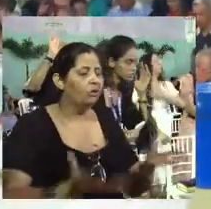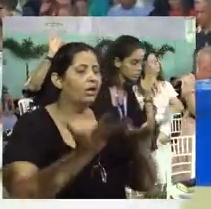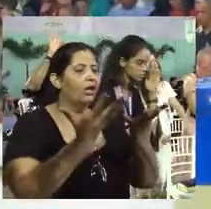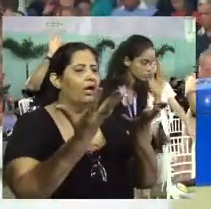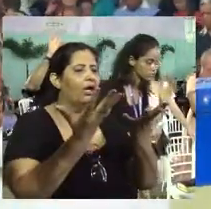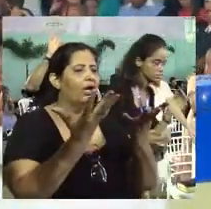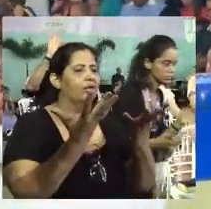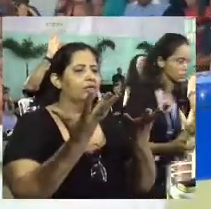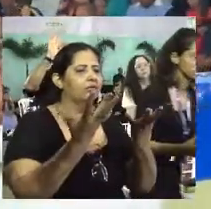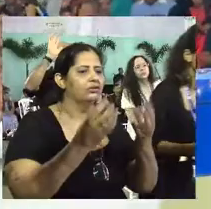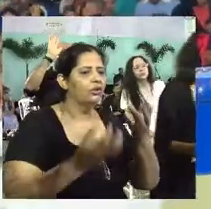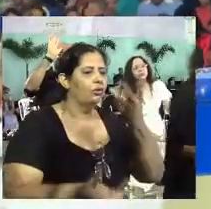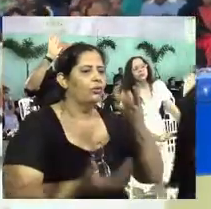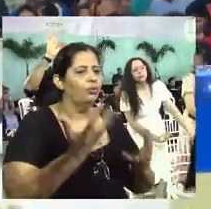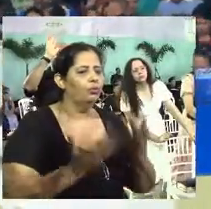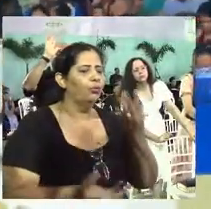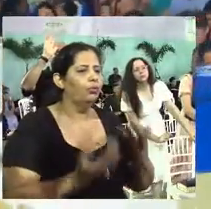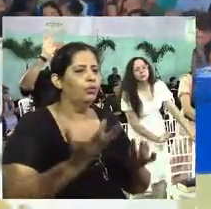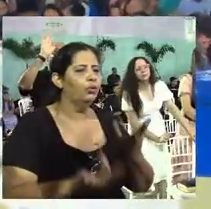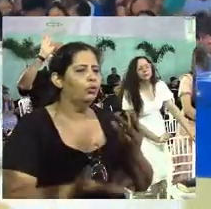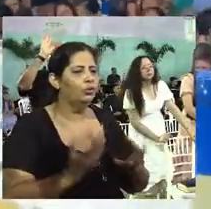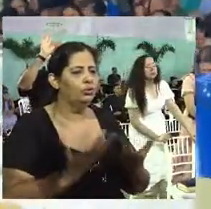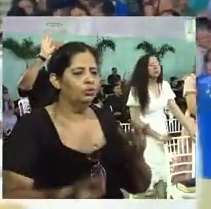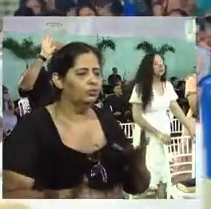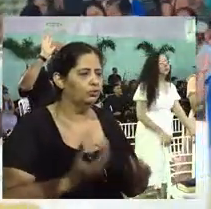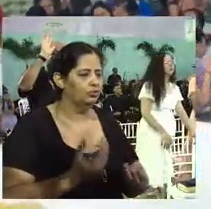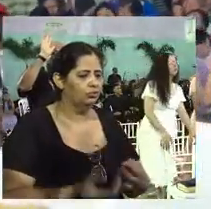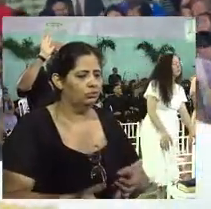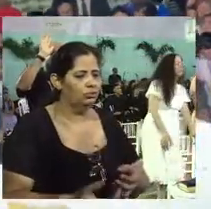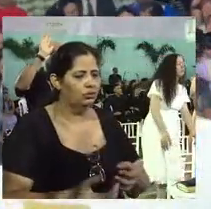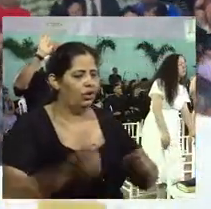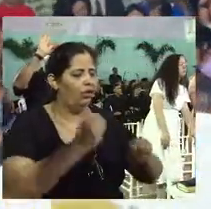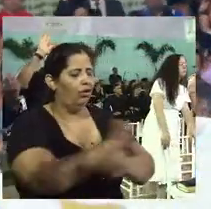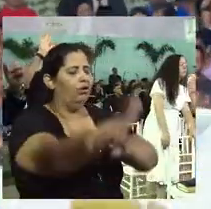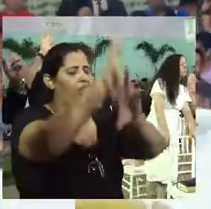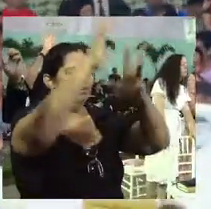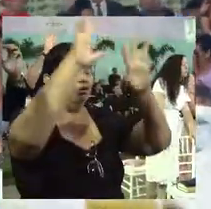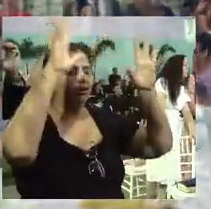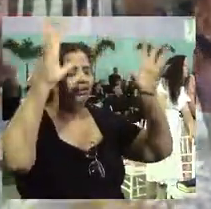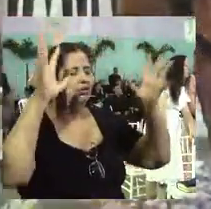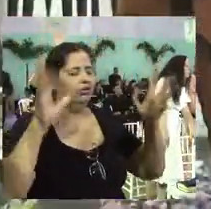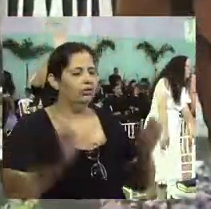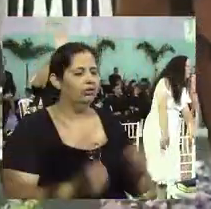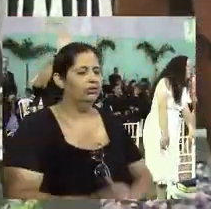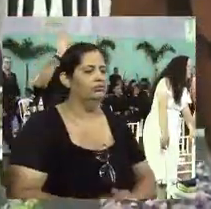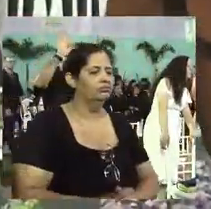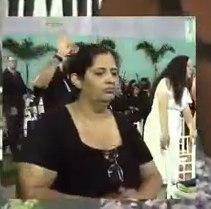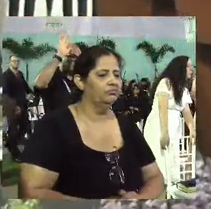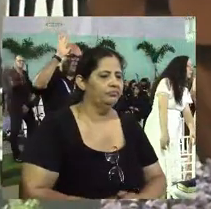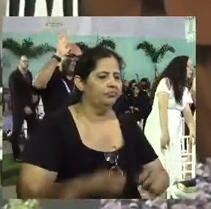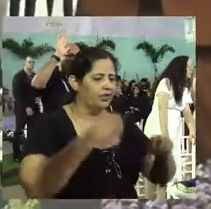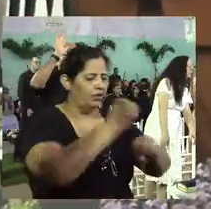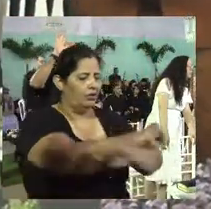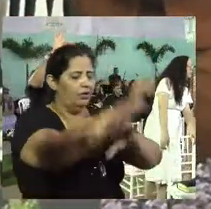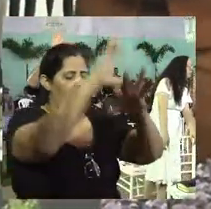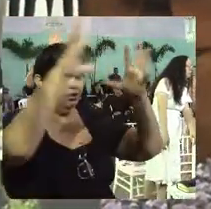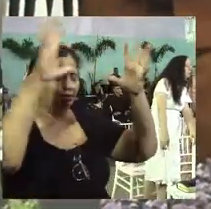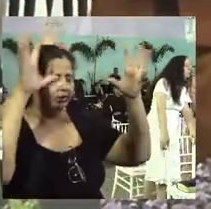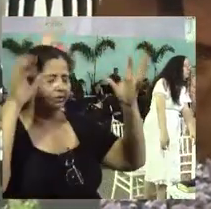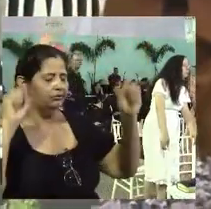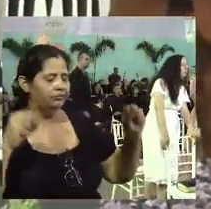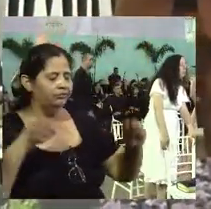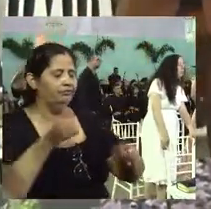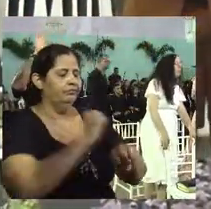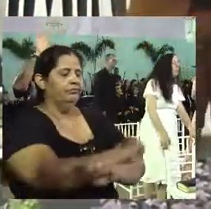mais alto fogo lá atrás fogo mais alto Glória estará para bater assusta batizando